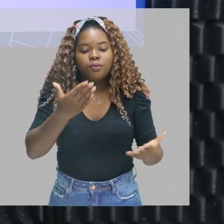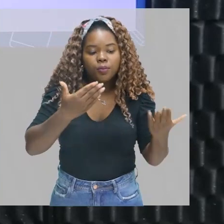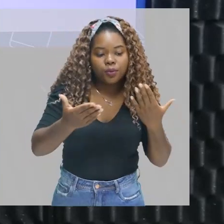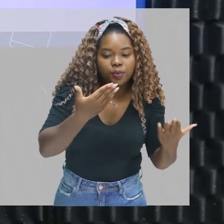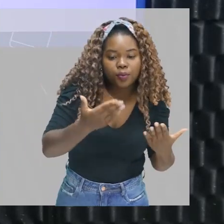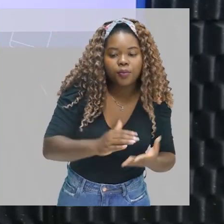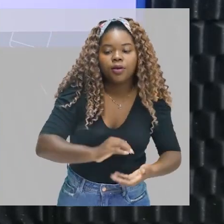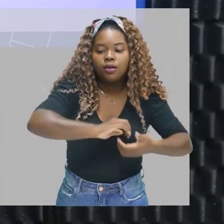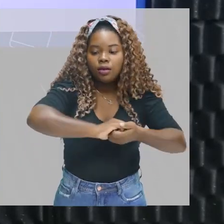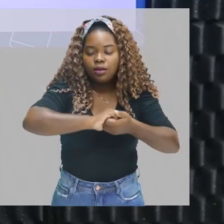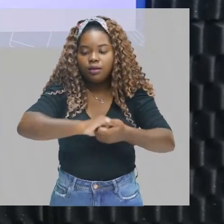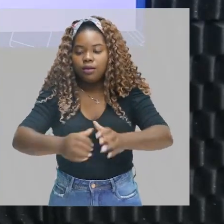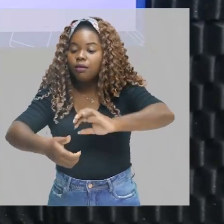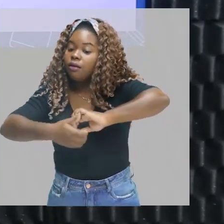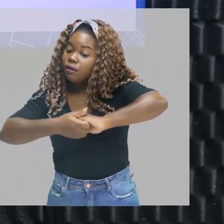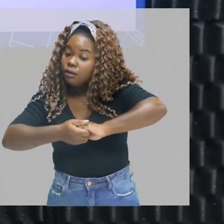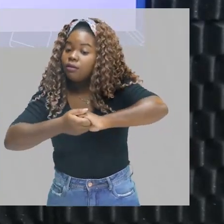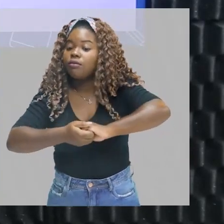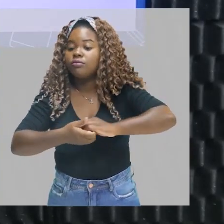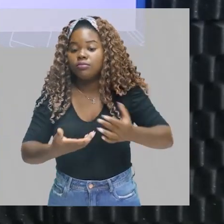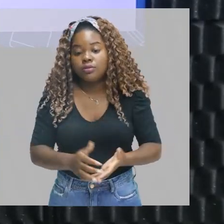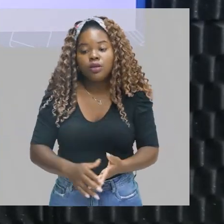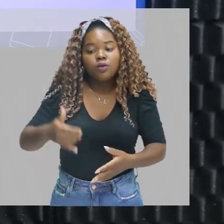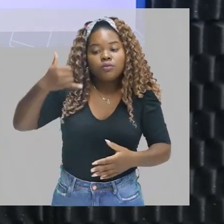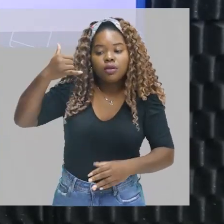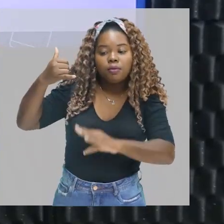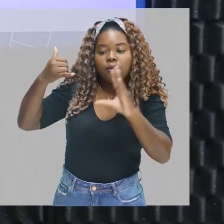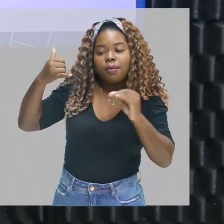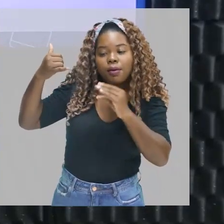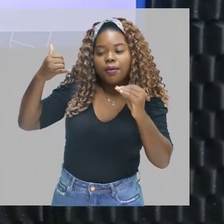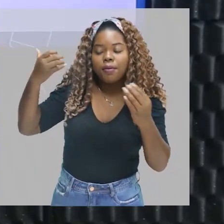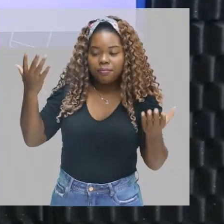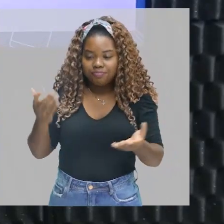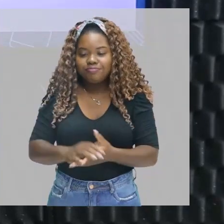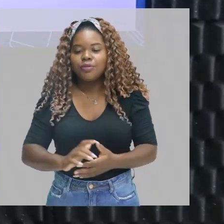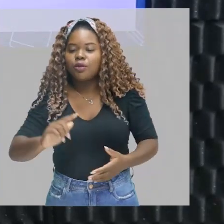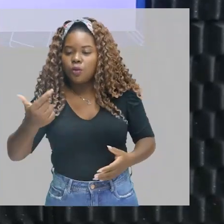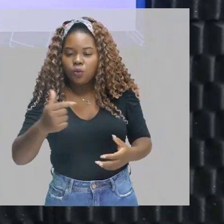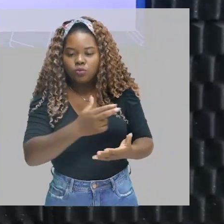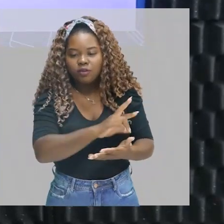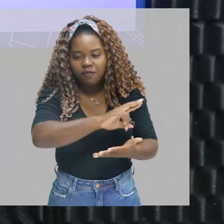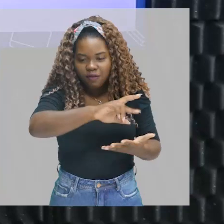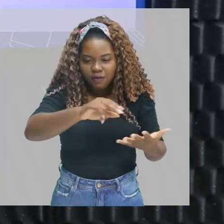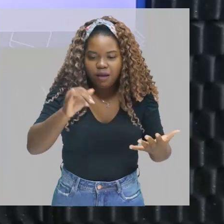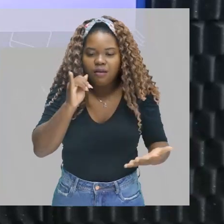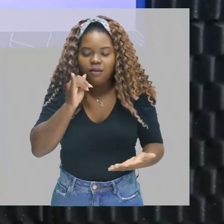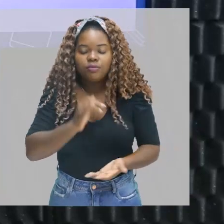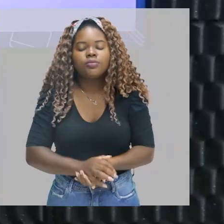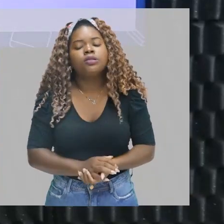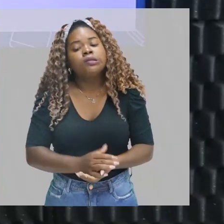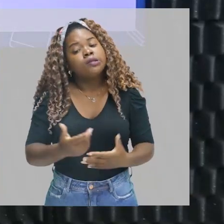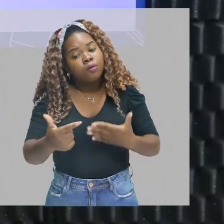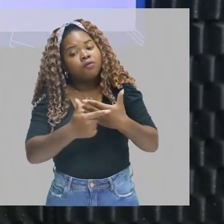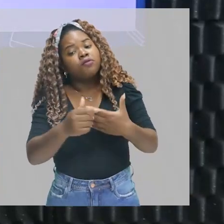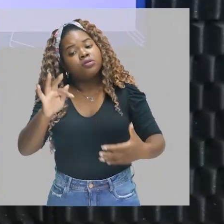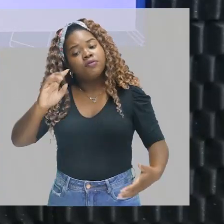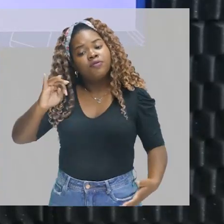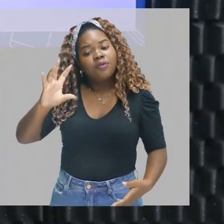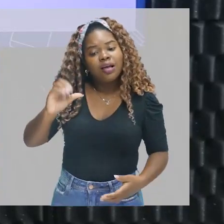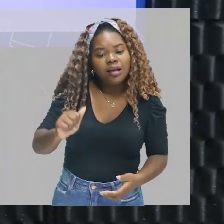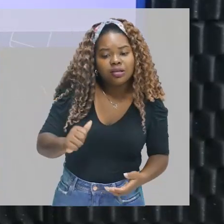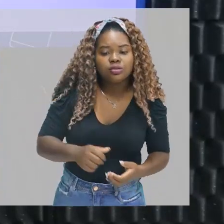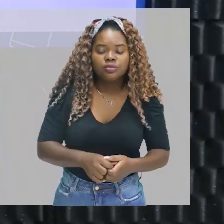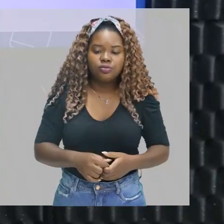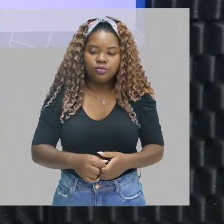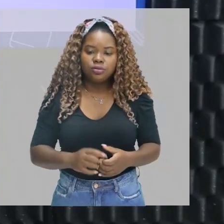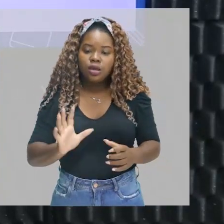cumprimento, saudação, discursos ao telefone, entre outros. Turma, a função fática nada mais é do que aquela que